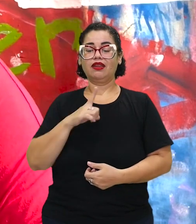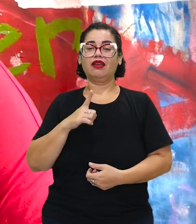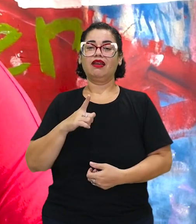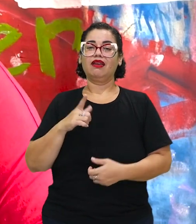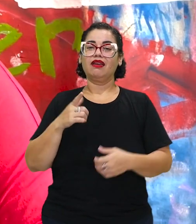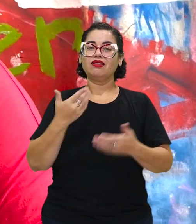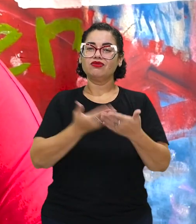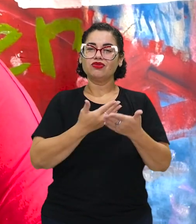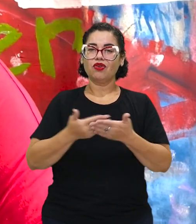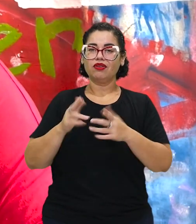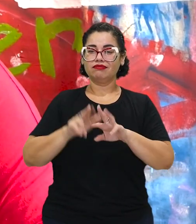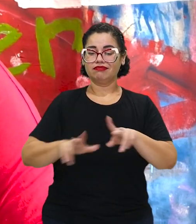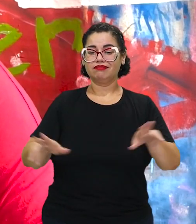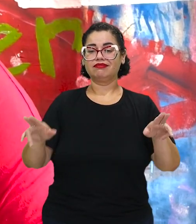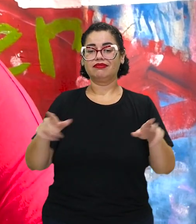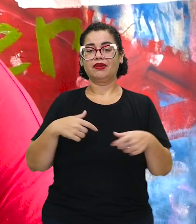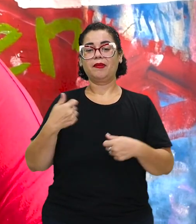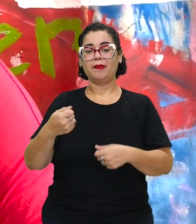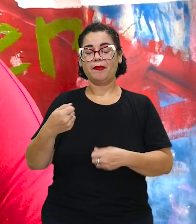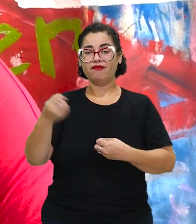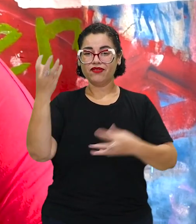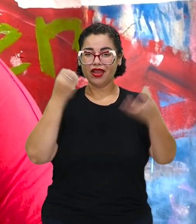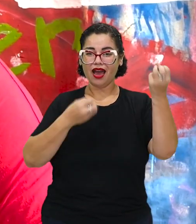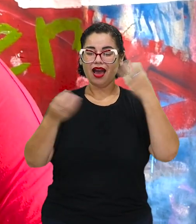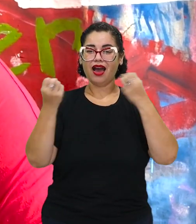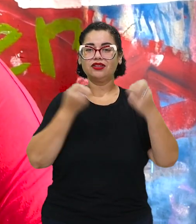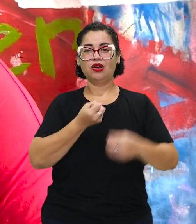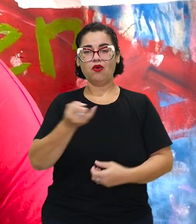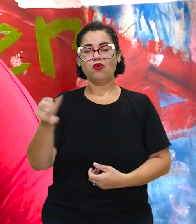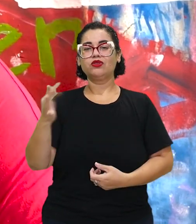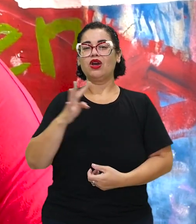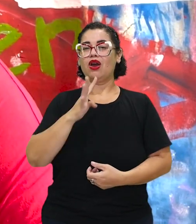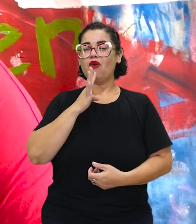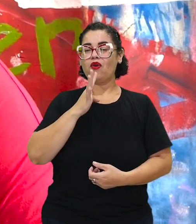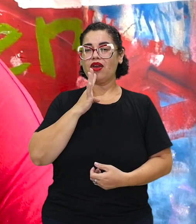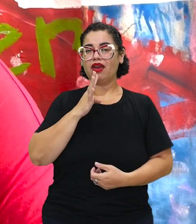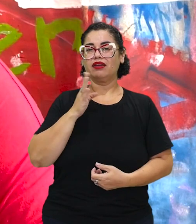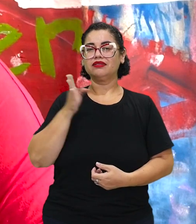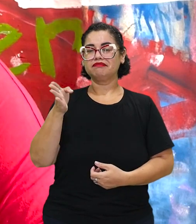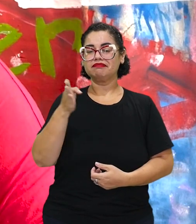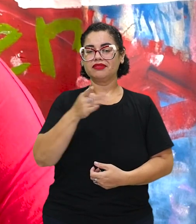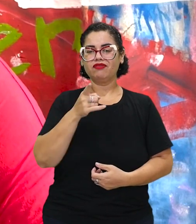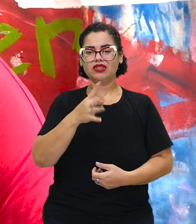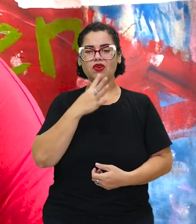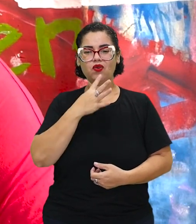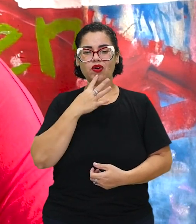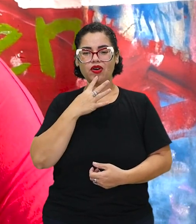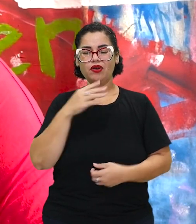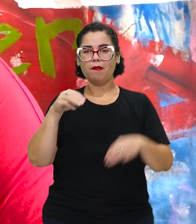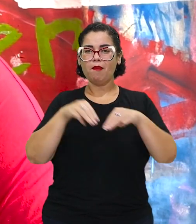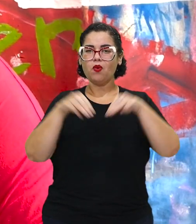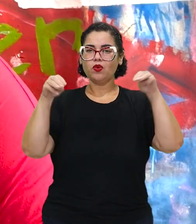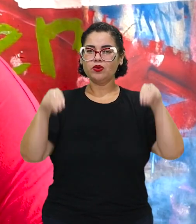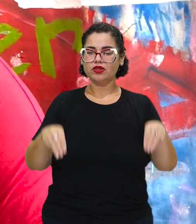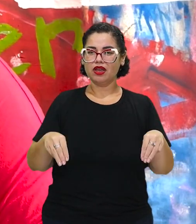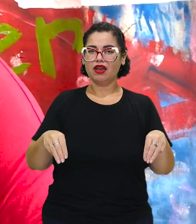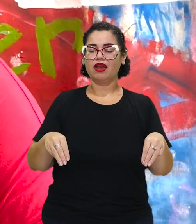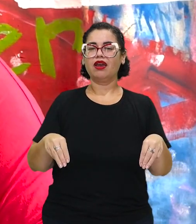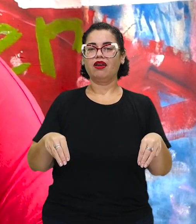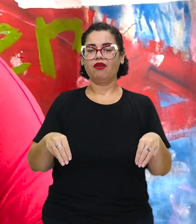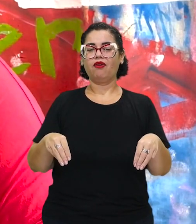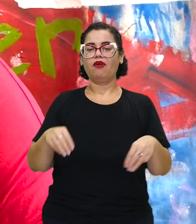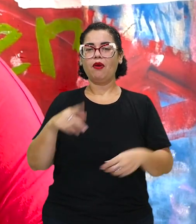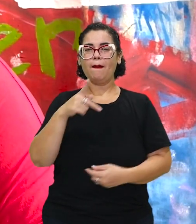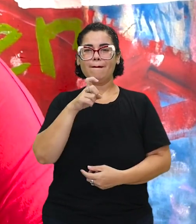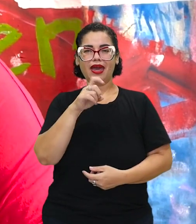pessoas têm um pouco mais de condições. Então eles viajam, aí conhecem o Louvre. Aí eu falo, você conhece o